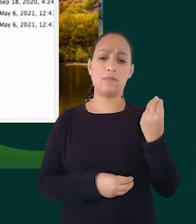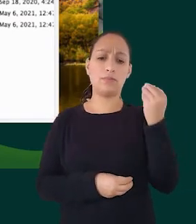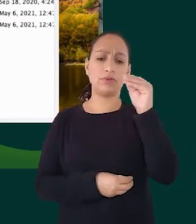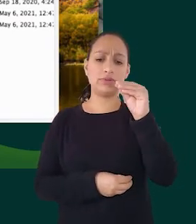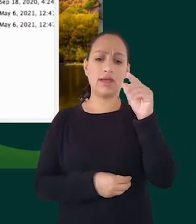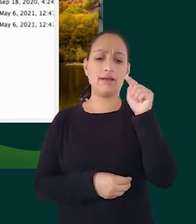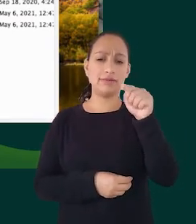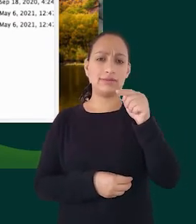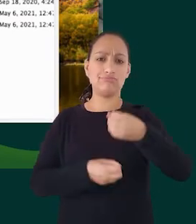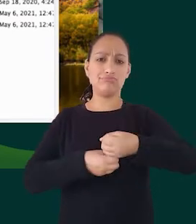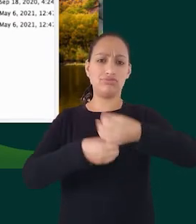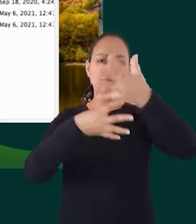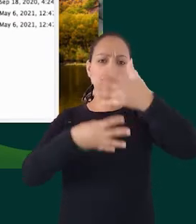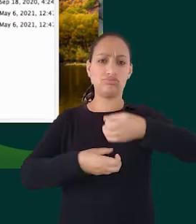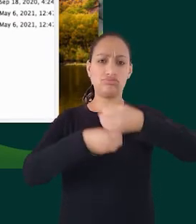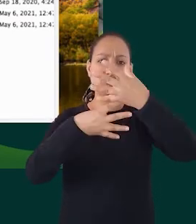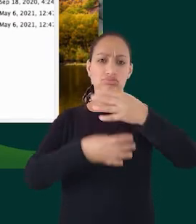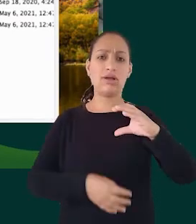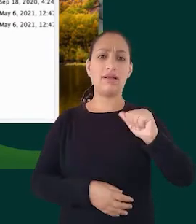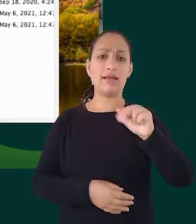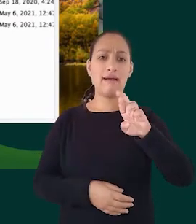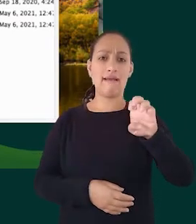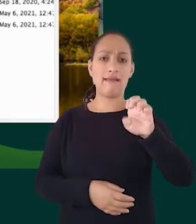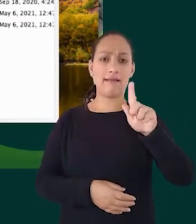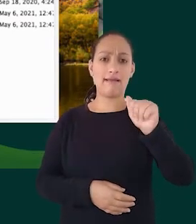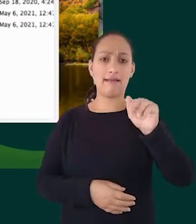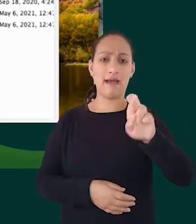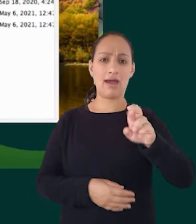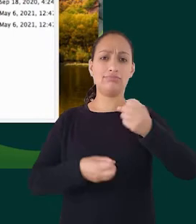relativamente grande, então deve demorar aqui alguns segundos.